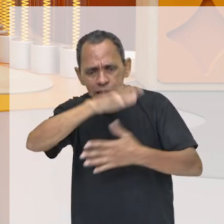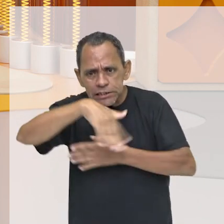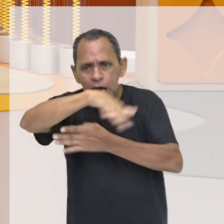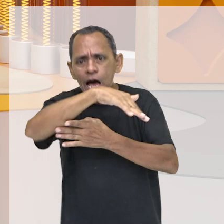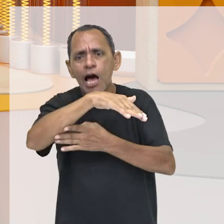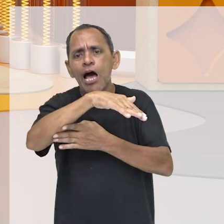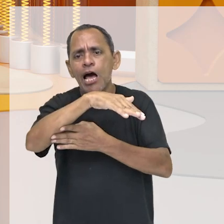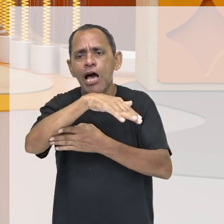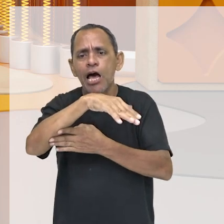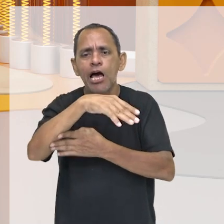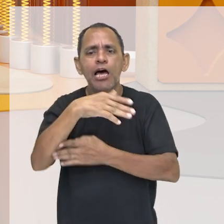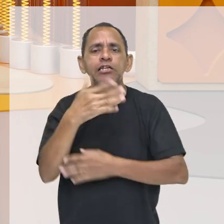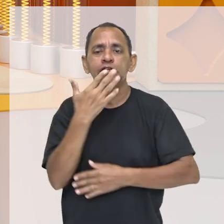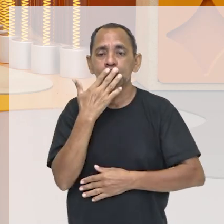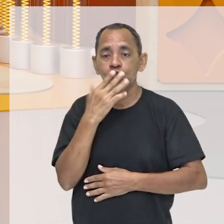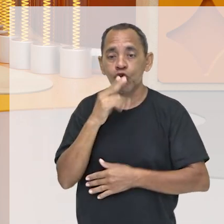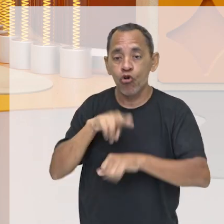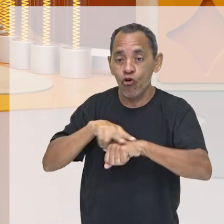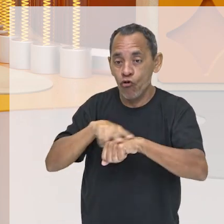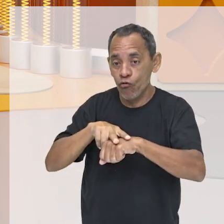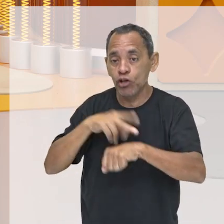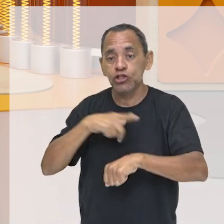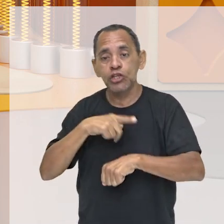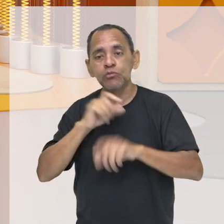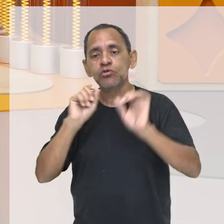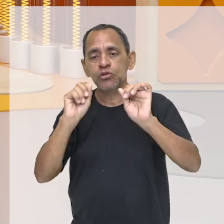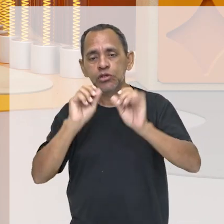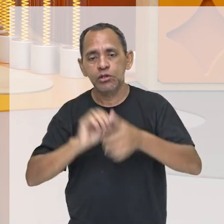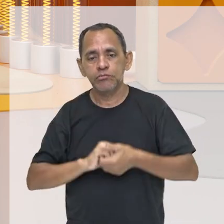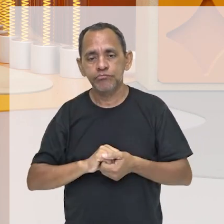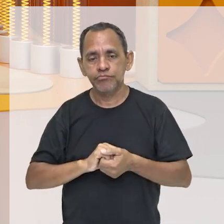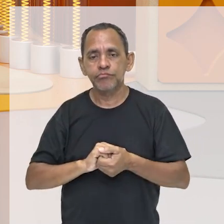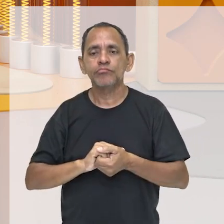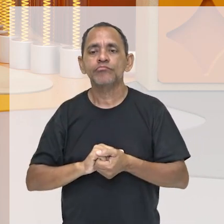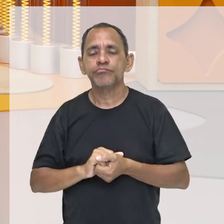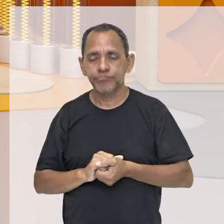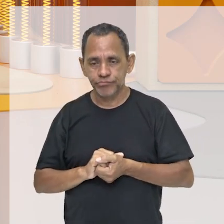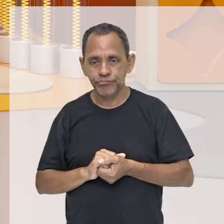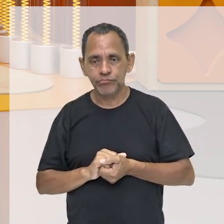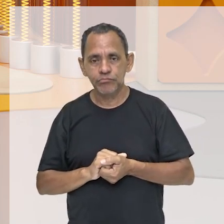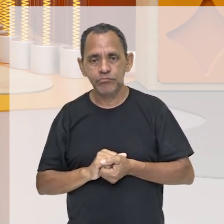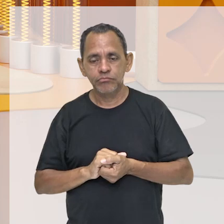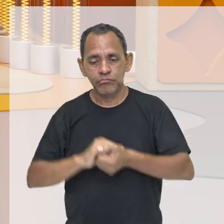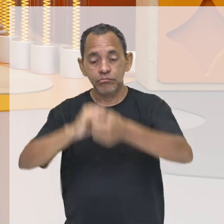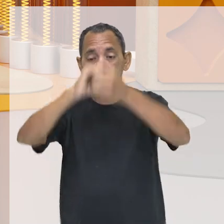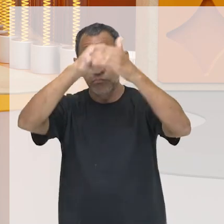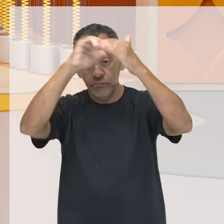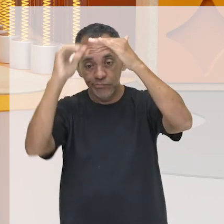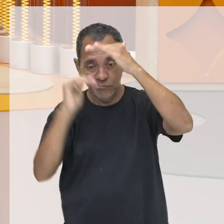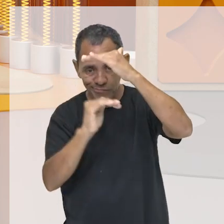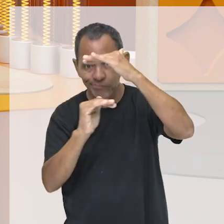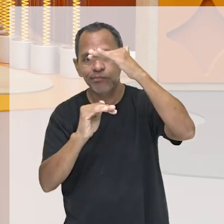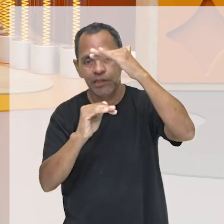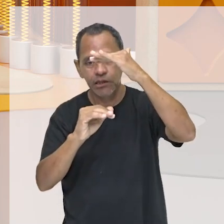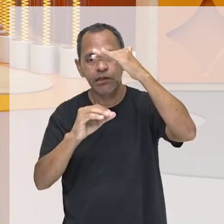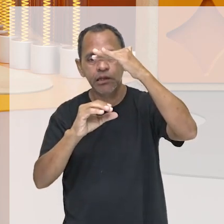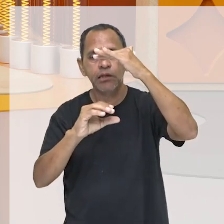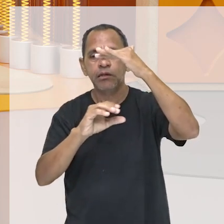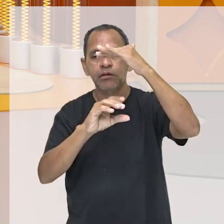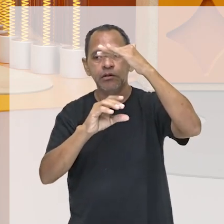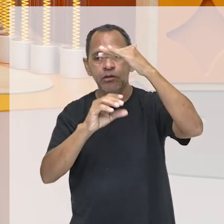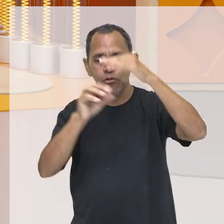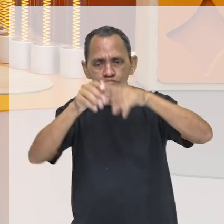que está de verde, mais ou menos ali nós temos na parte de baixo da região verde o deserto do Saara, e aí nós vamos falar da